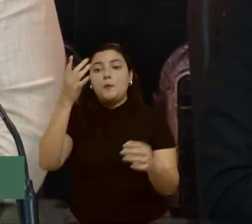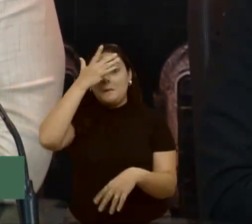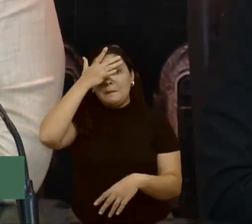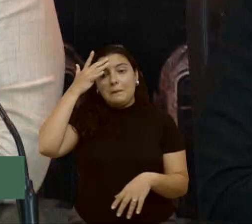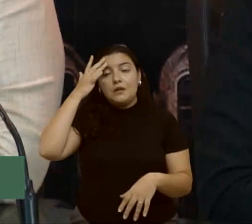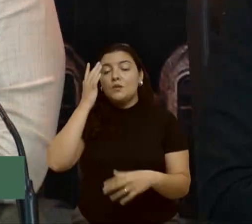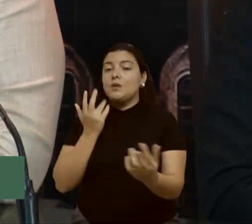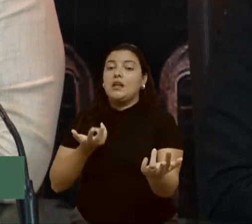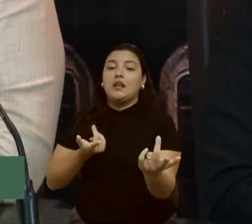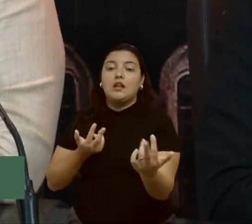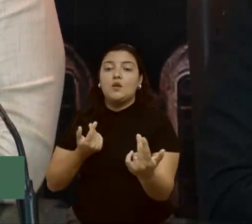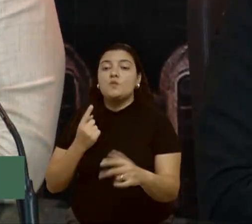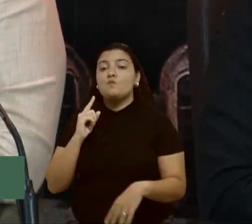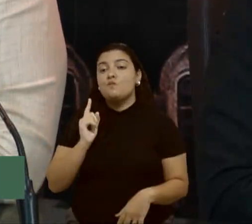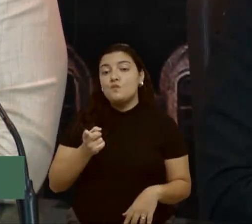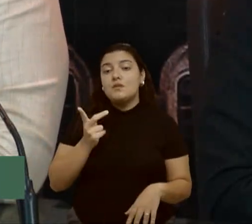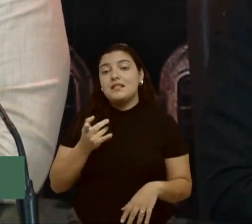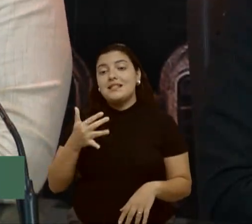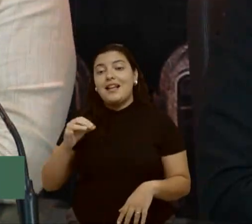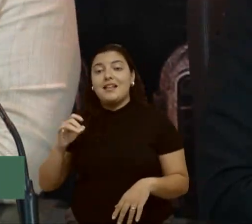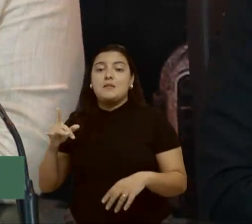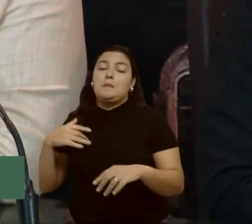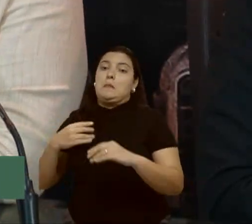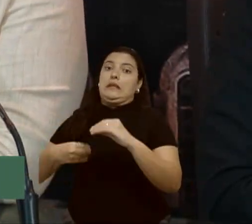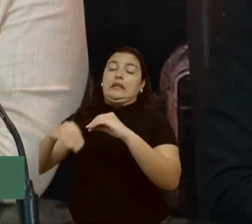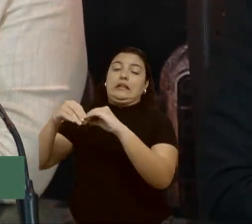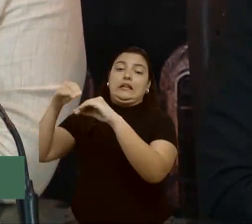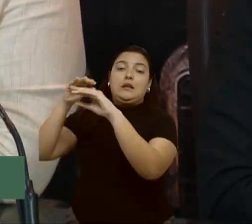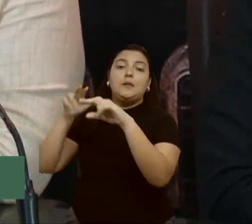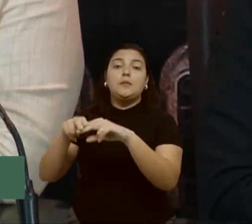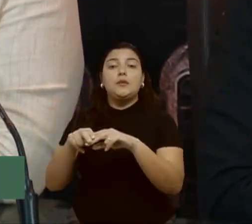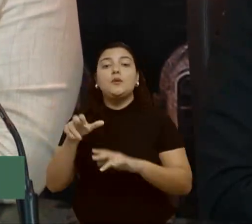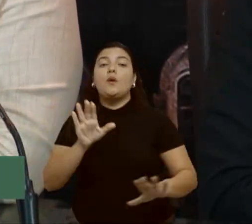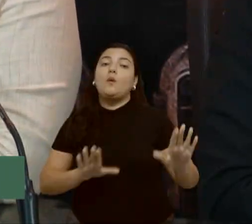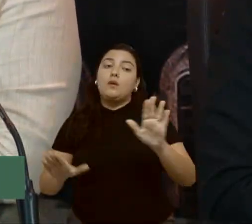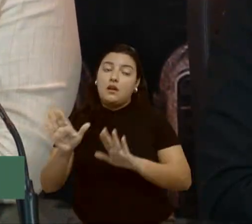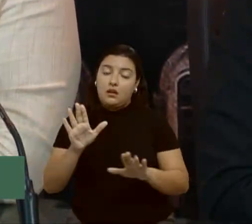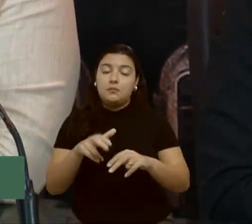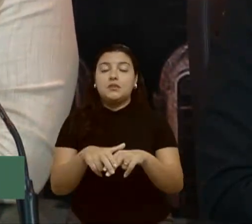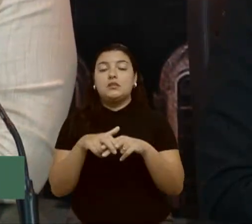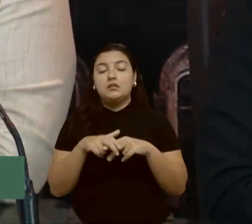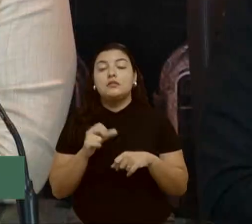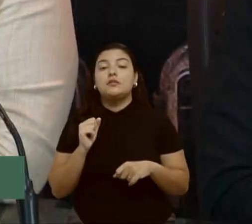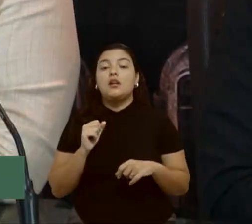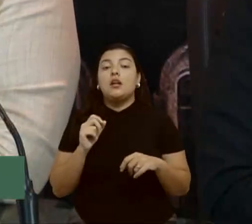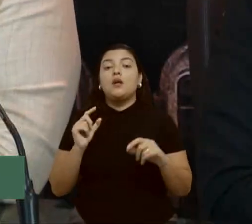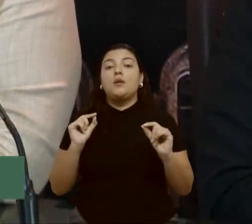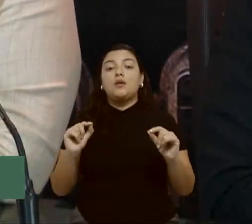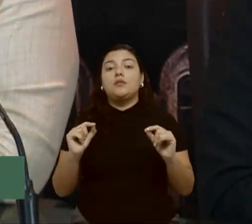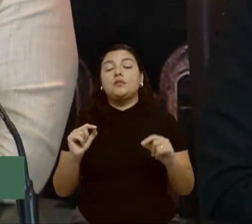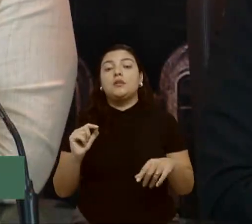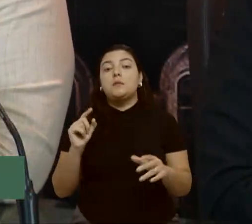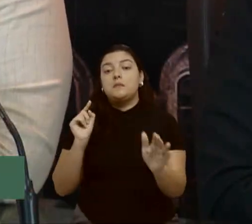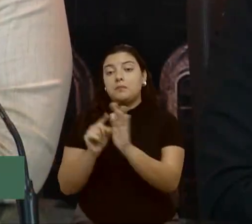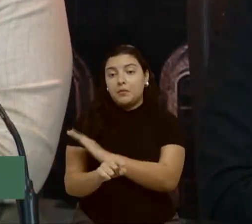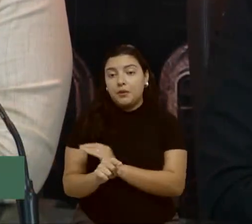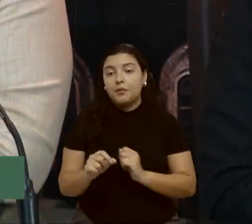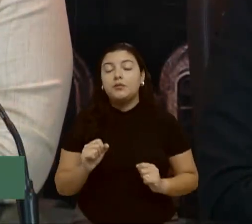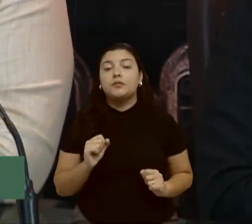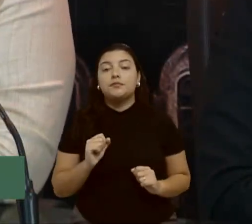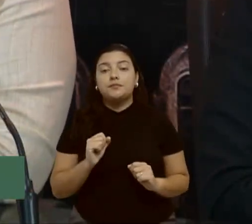que 20 centavos de R$1, R$10 e por aí Exatamente. Vai. Então, a gente tem que ter cuidado muito nisso. E só reforçando a pergunta